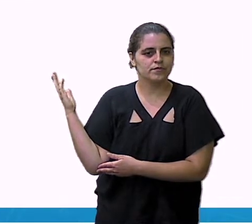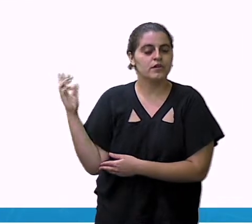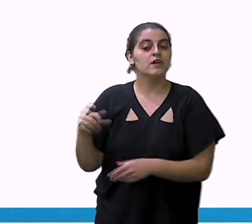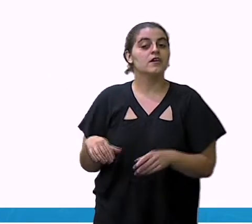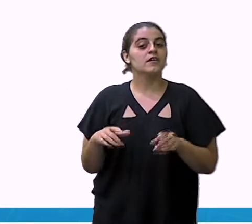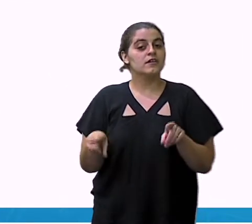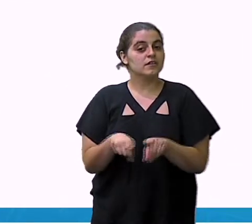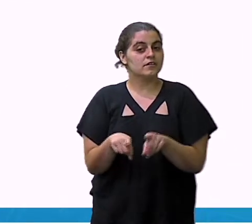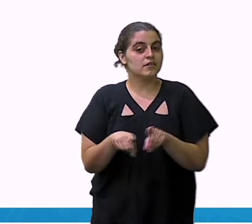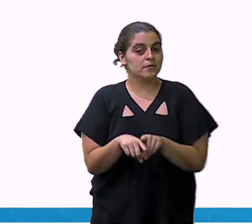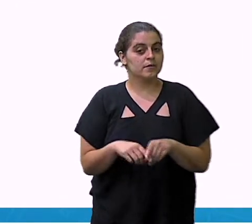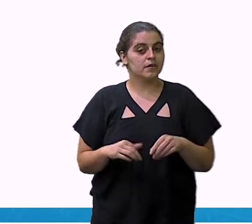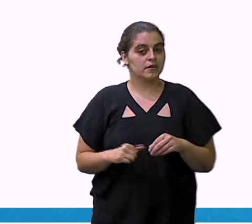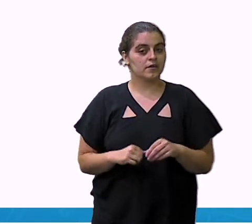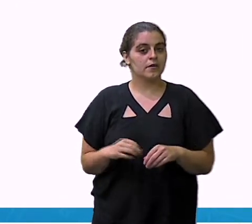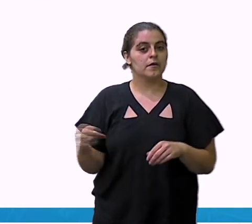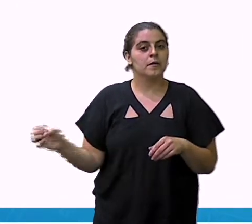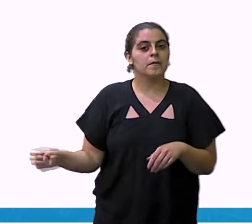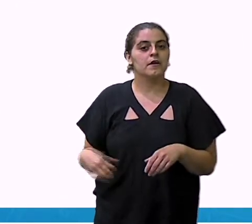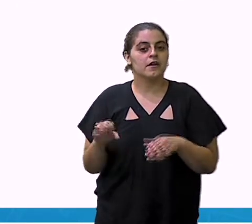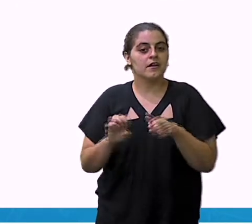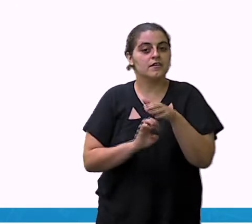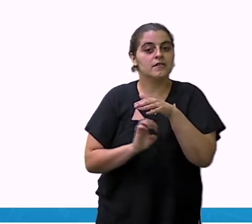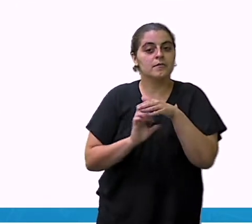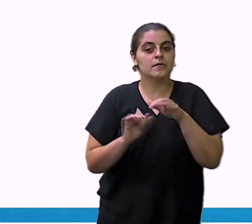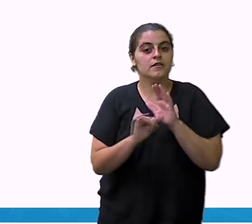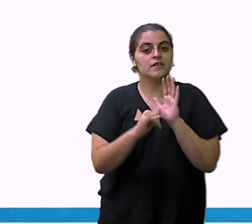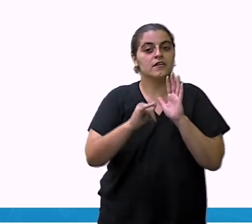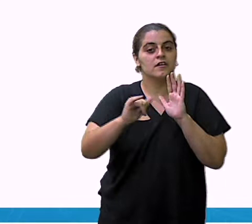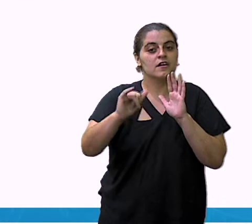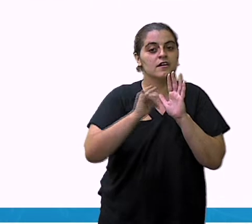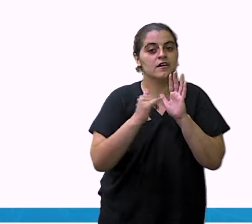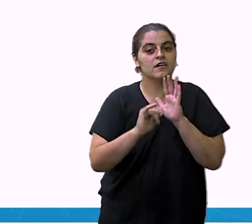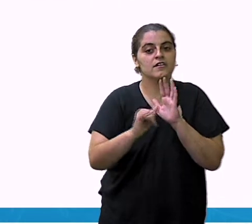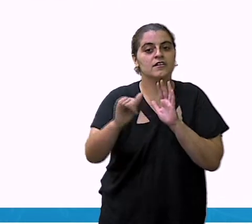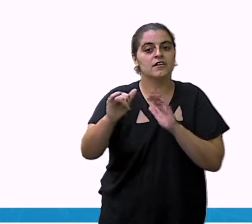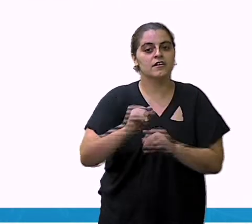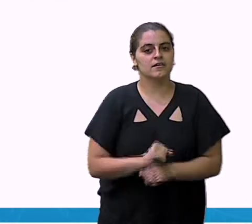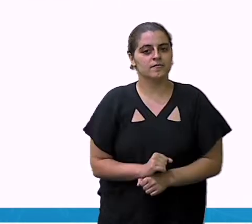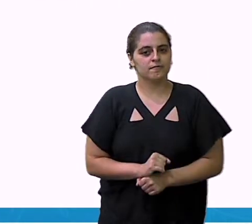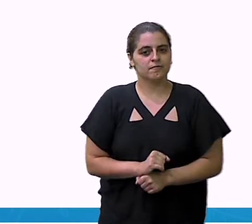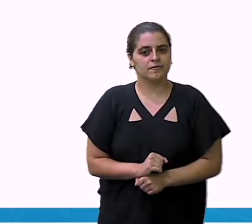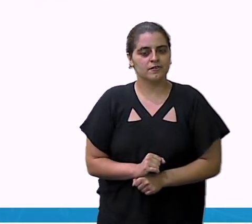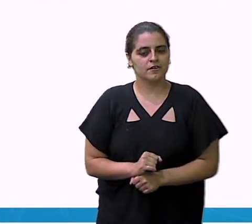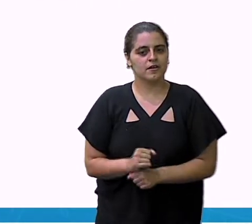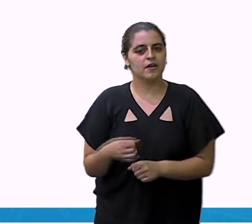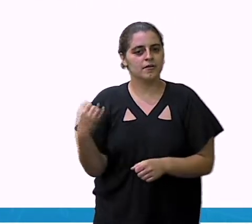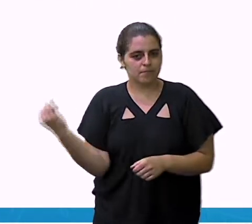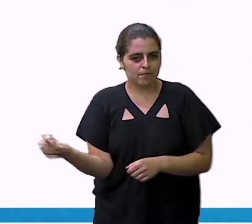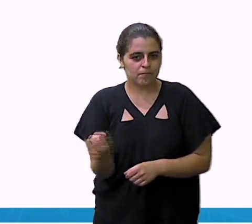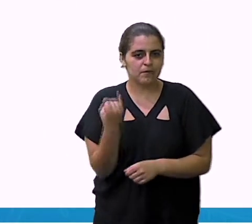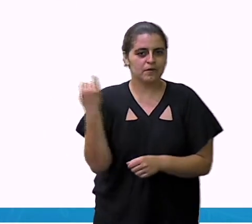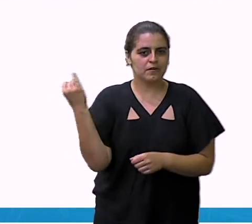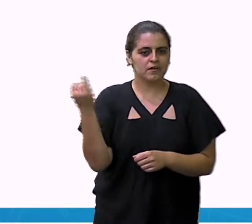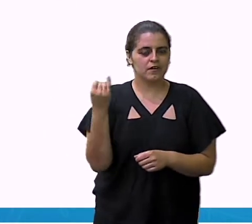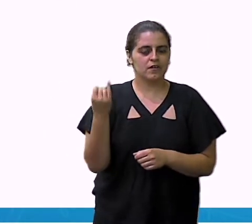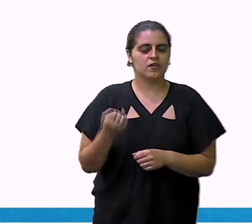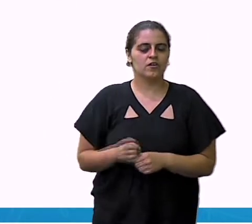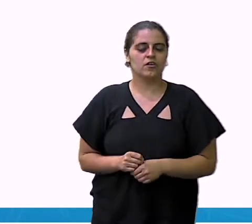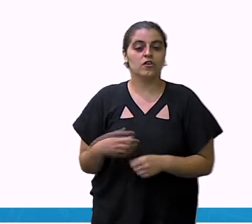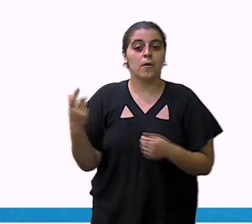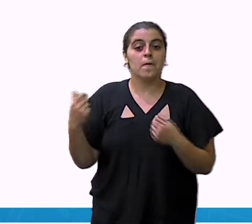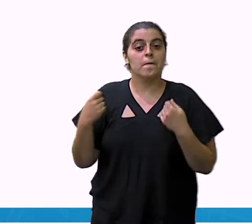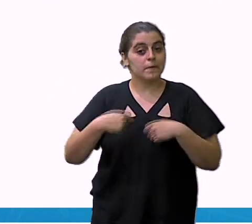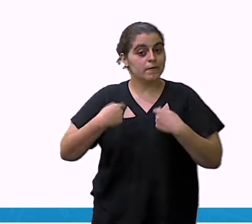É importante também para a produção de energia elétrica. Sim, não existe